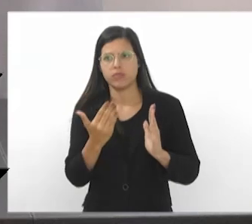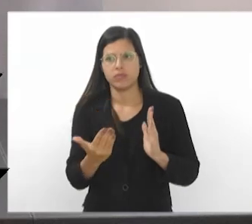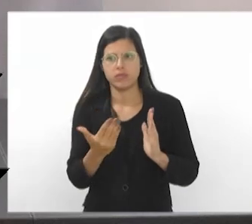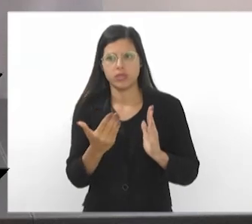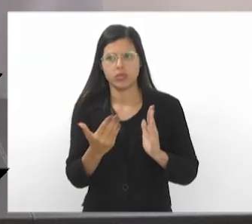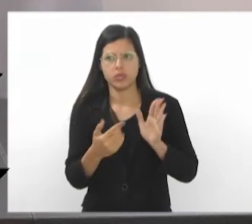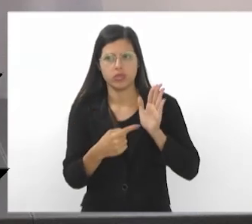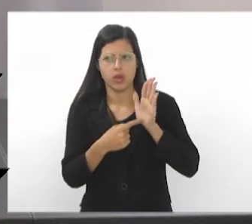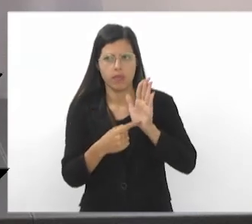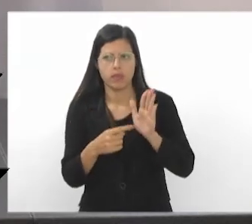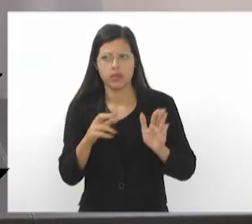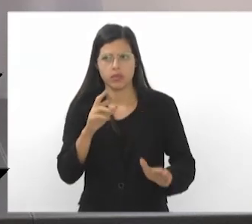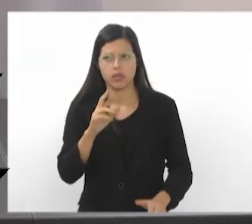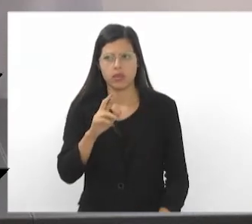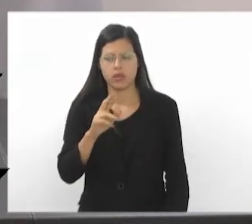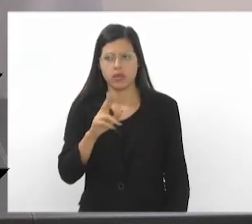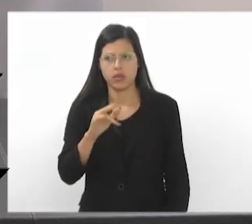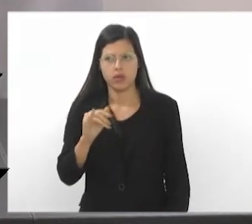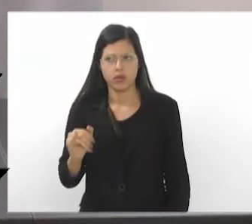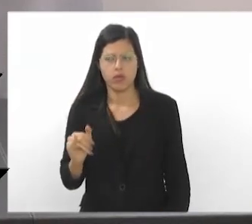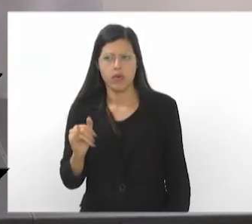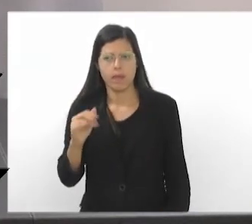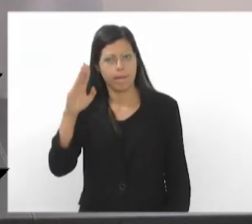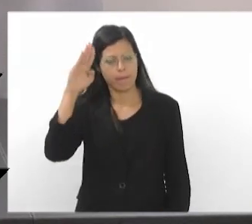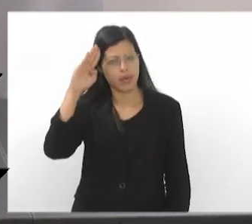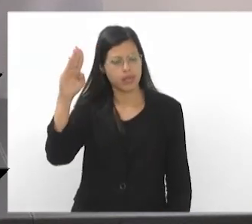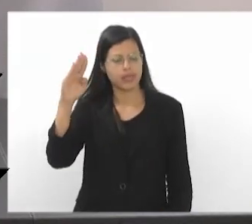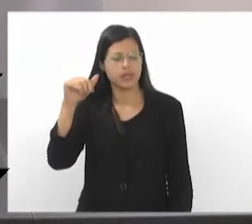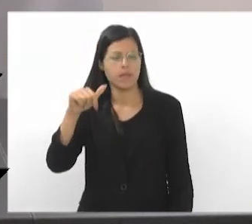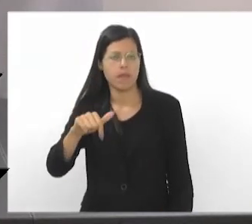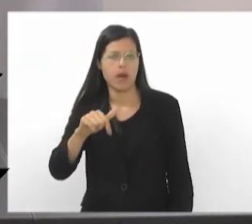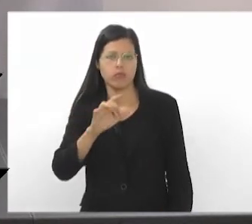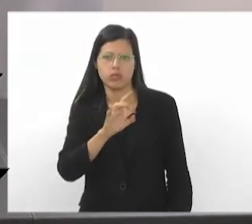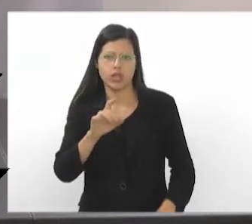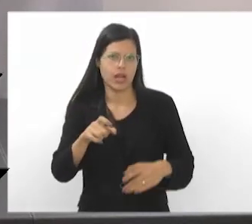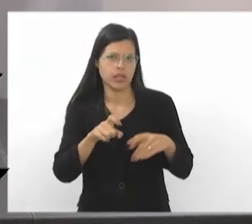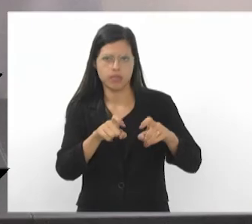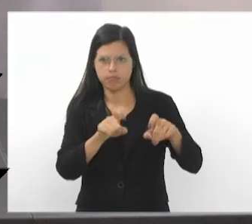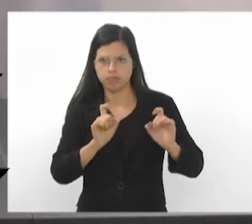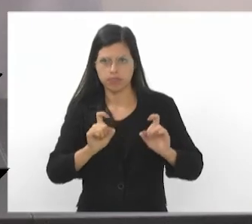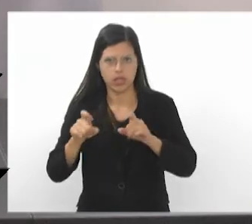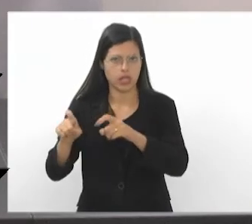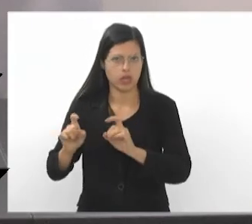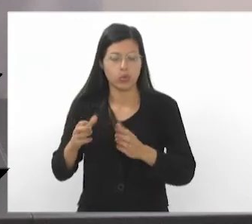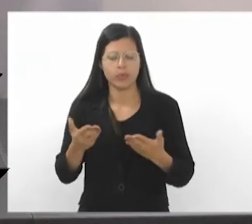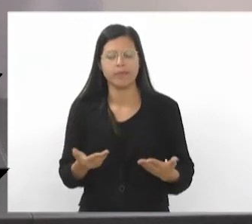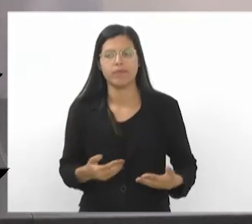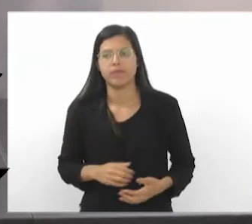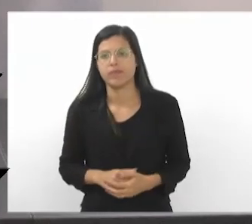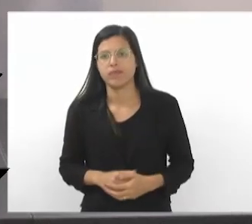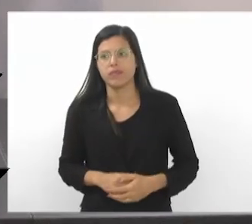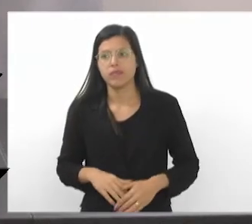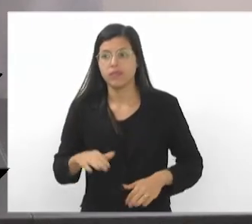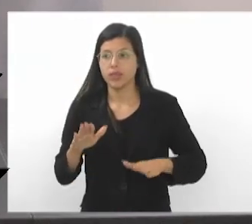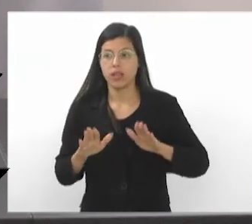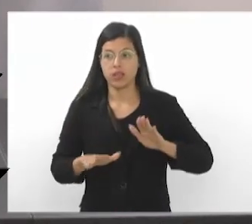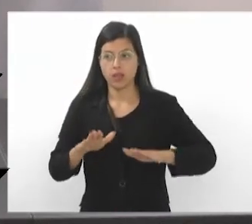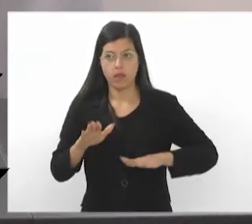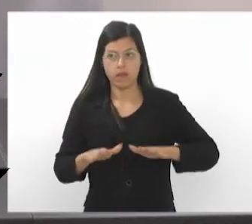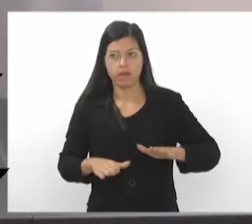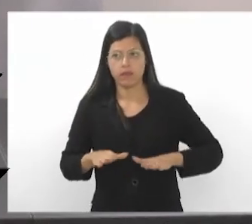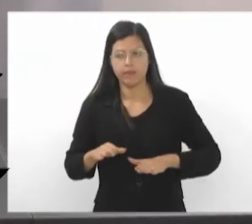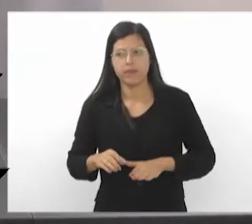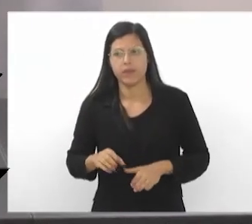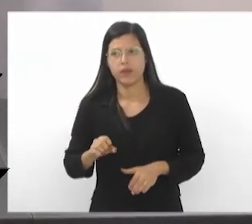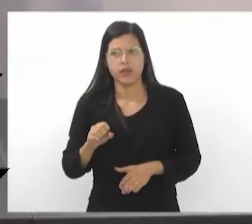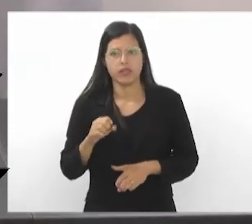Rui as principais demandas e necessidades de cada mandato. Talvez, deputado Amorim, ele não tivesse a dimensão